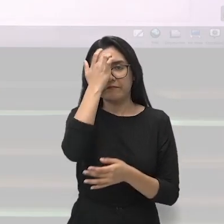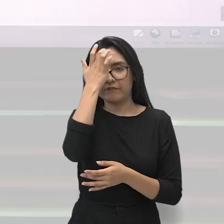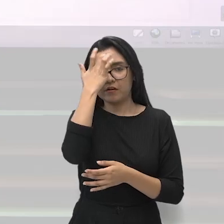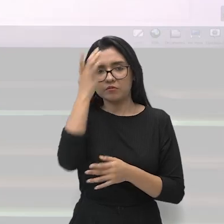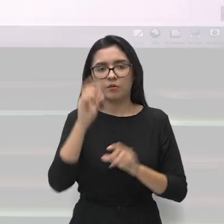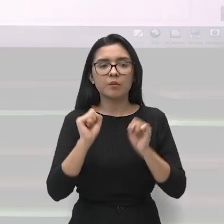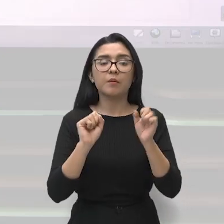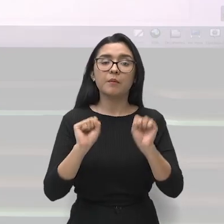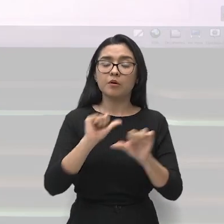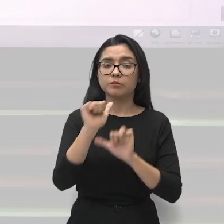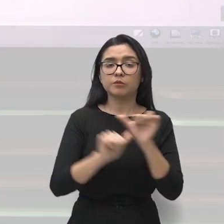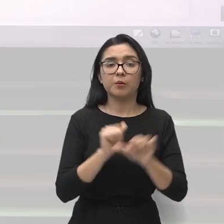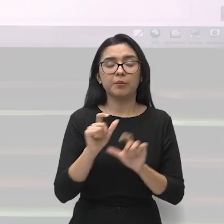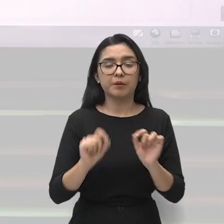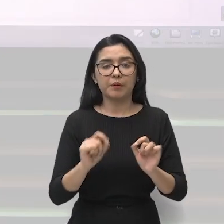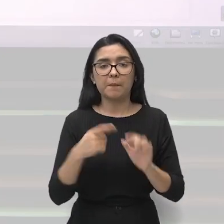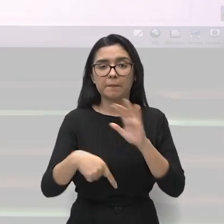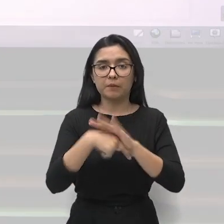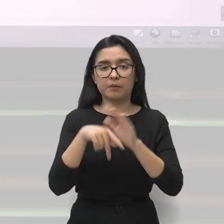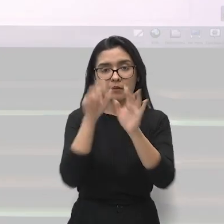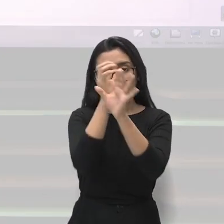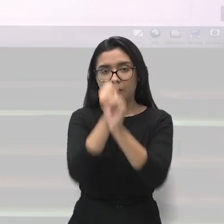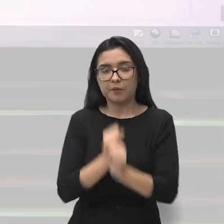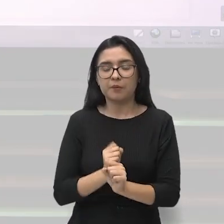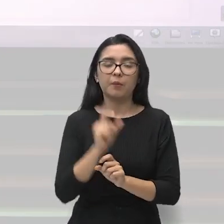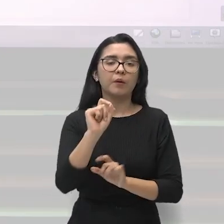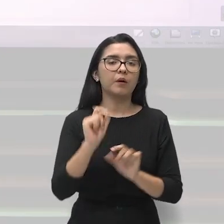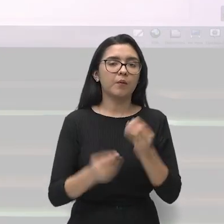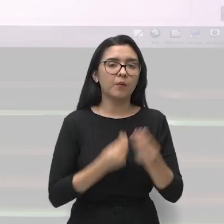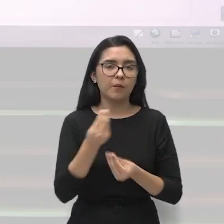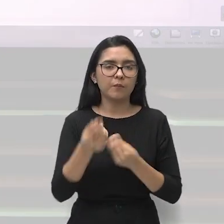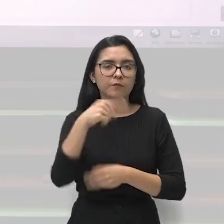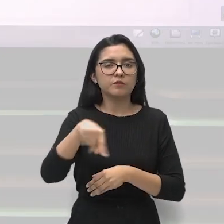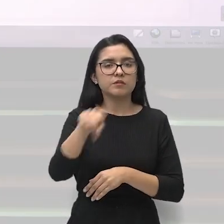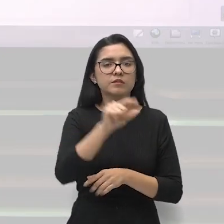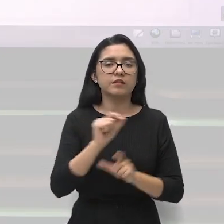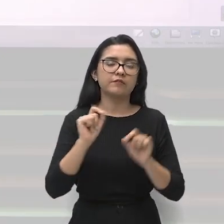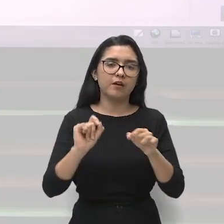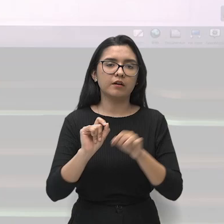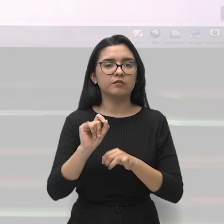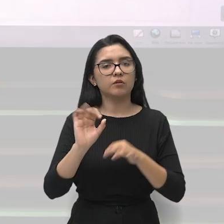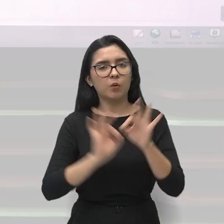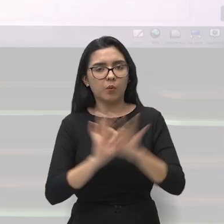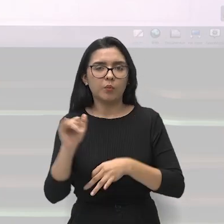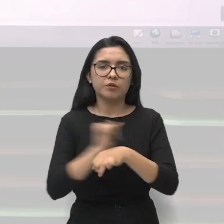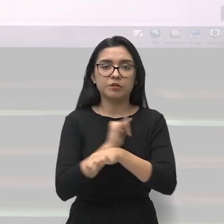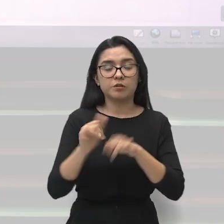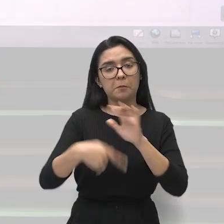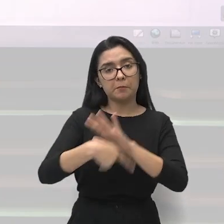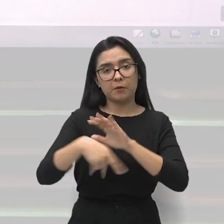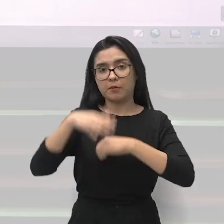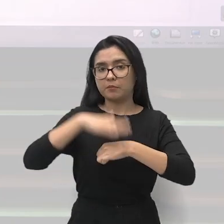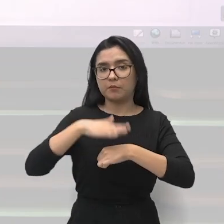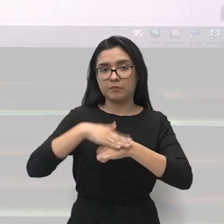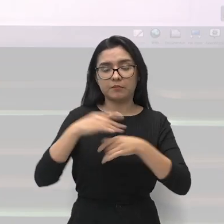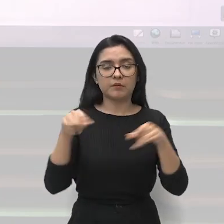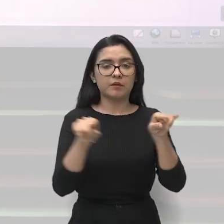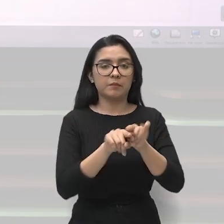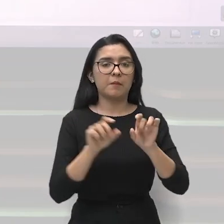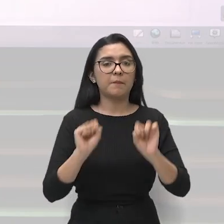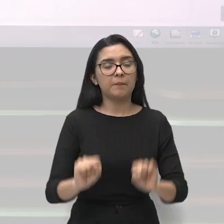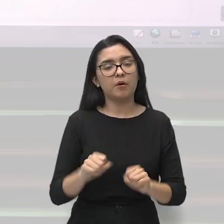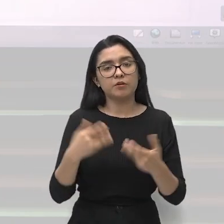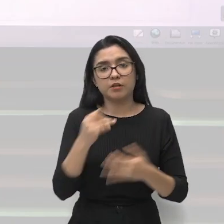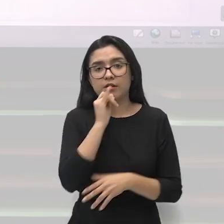que pode mudar aí, né, na resolução, é a forma com que você vai desenvolver a parte aritmética. Você